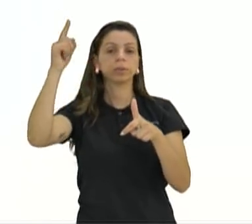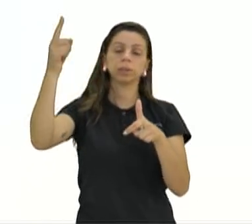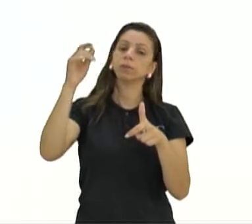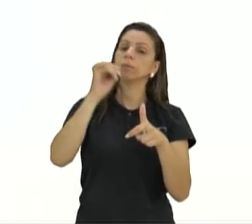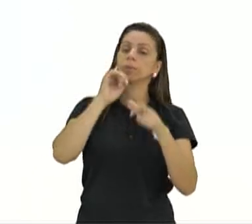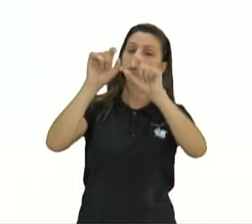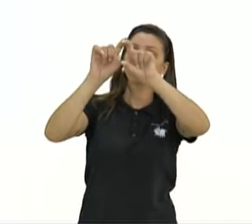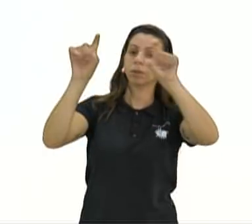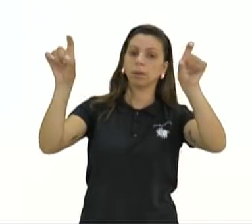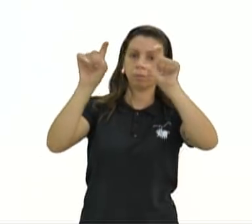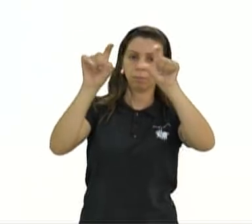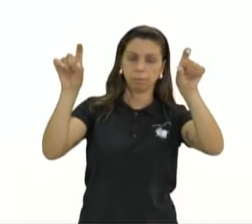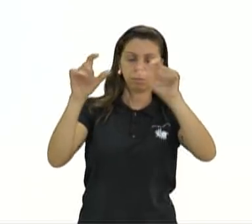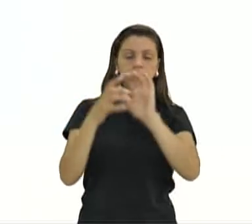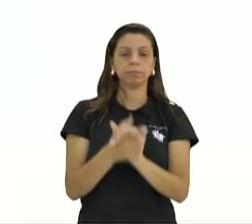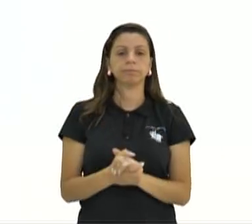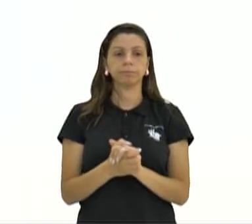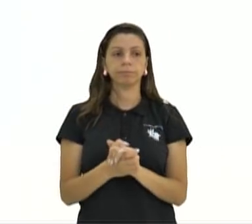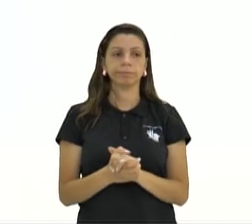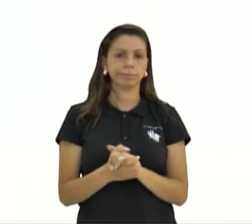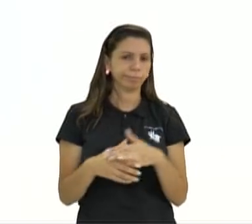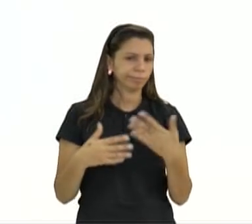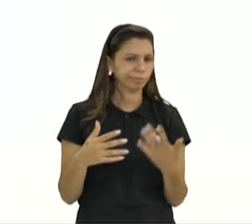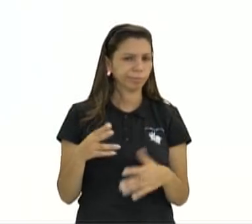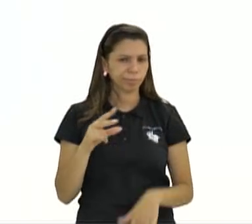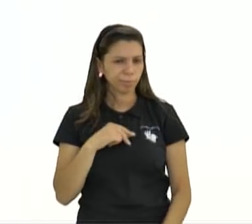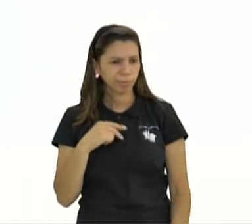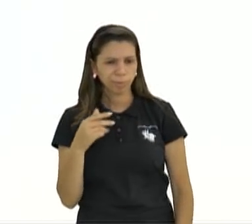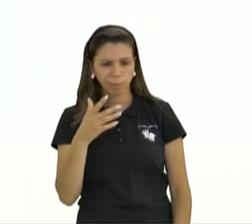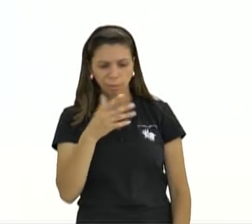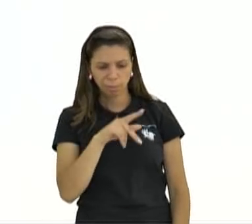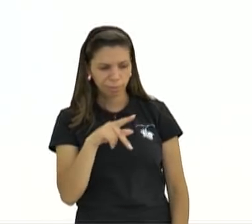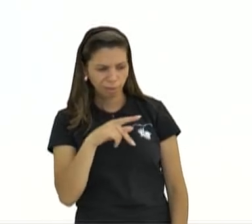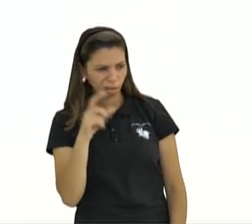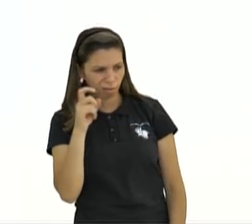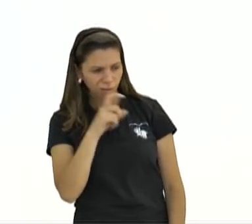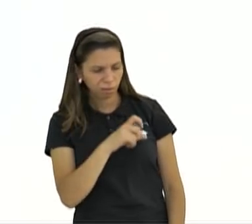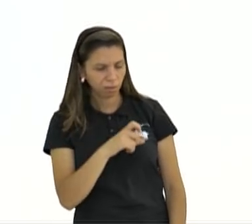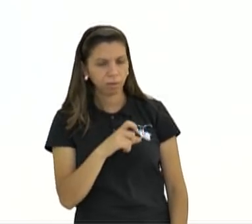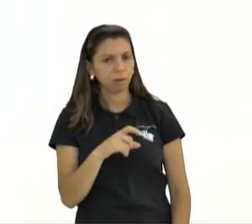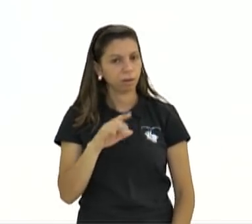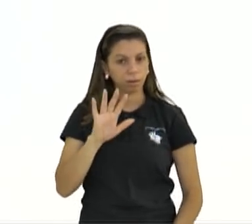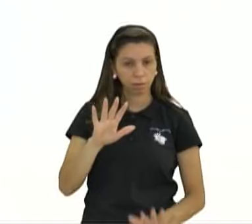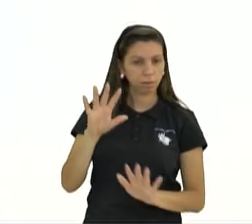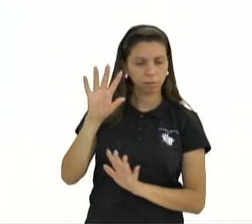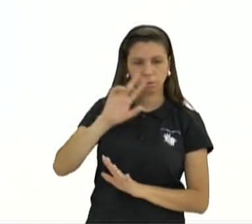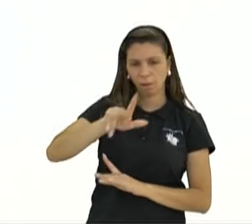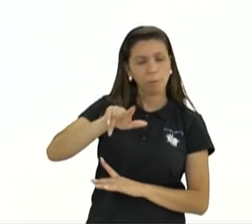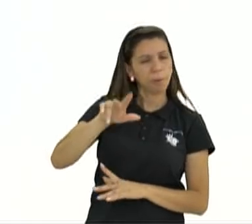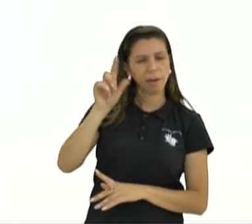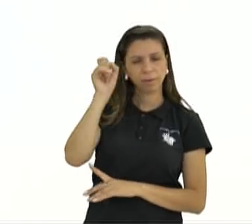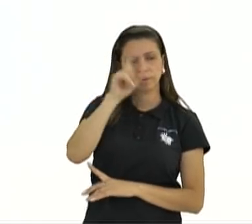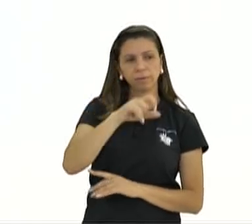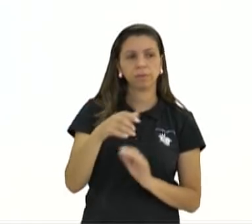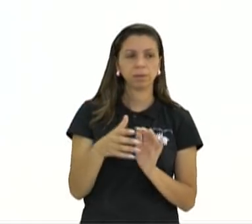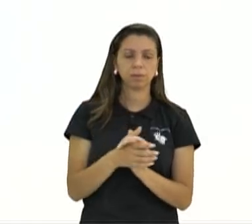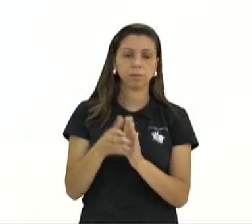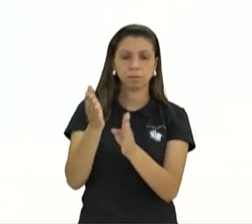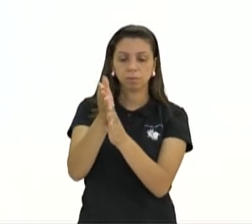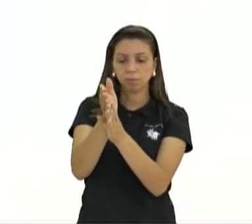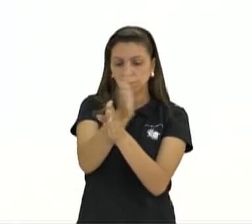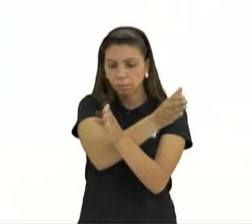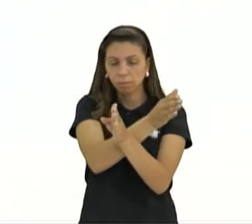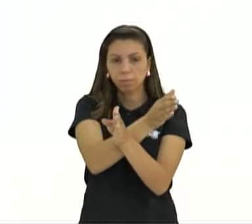por exemplo. Nossa, professora, que difícil isso tudo. Não é difícil, é só entender, ó. Isolar,